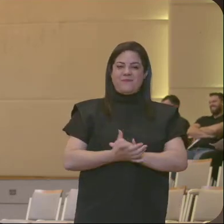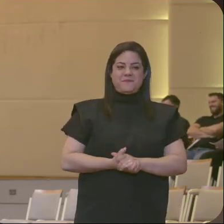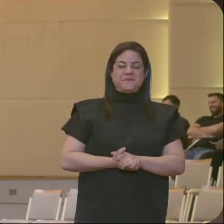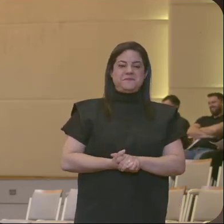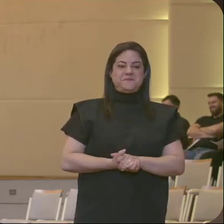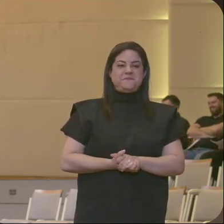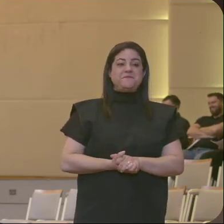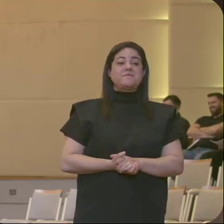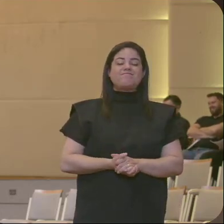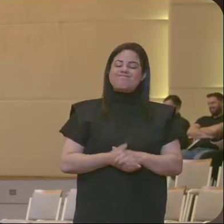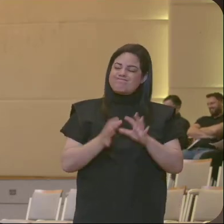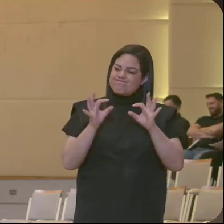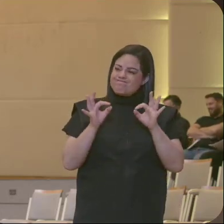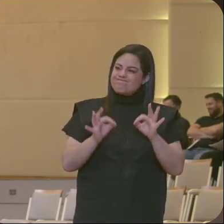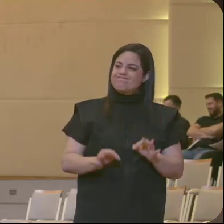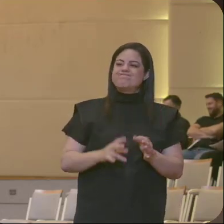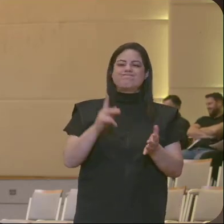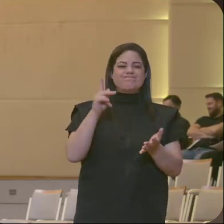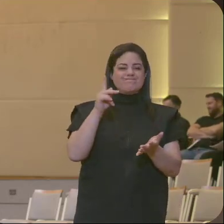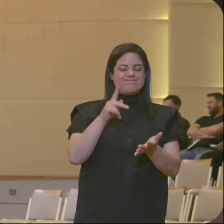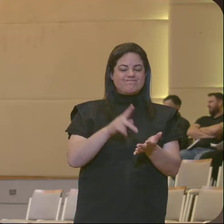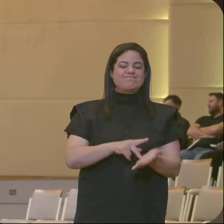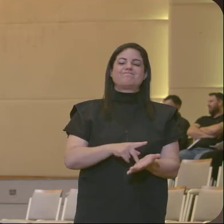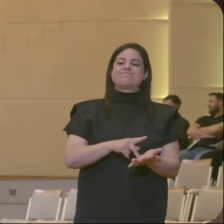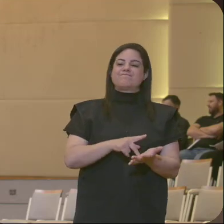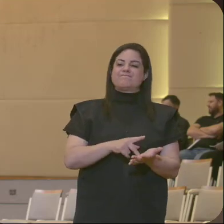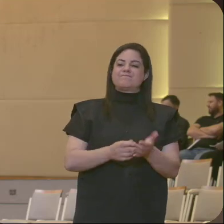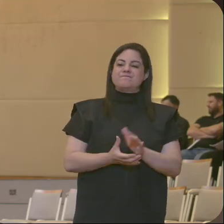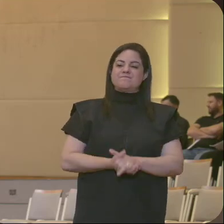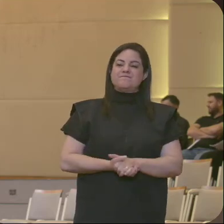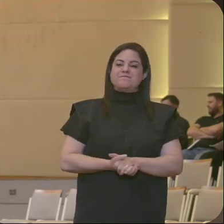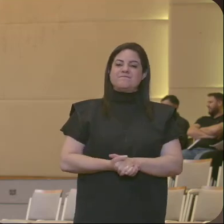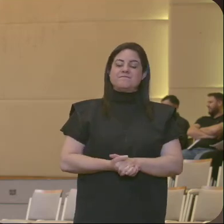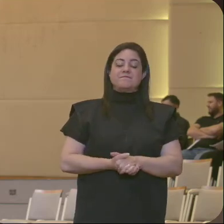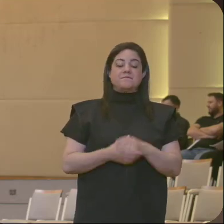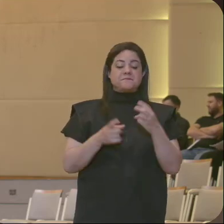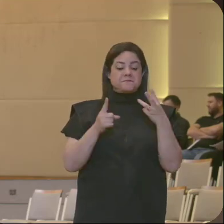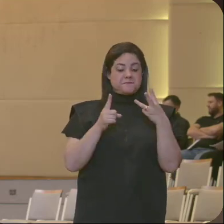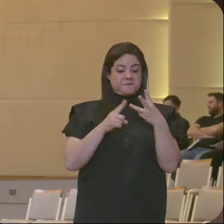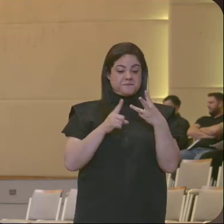precisa exatamente nesse momento. Terceiro,